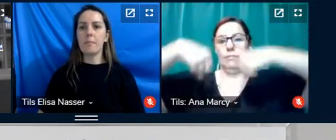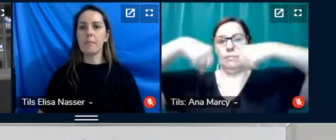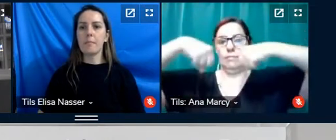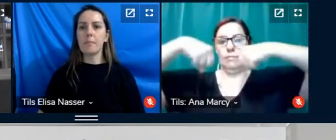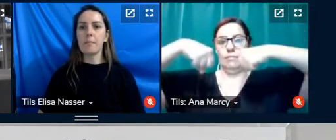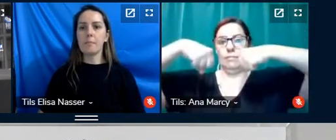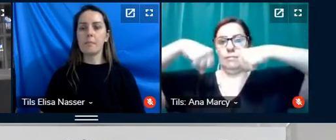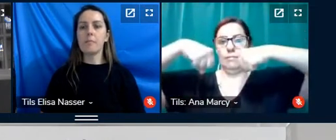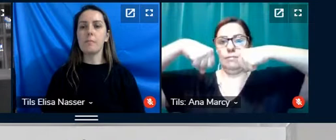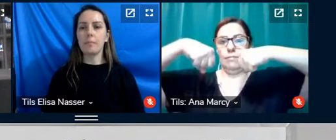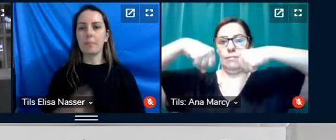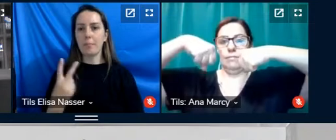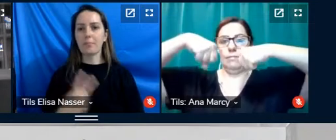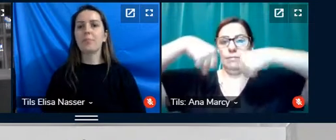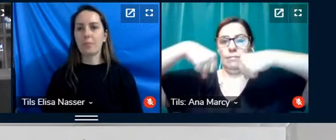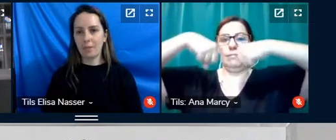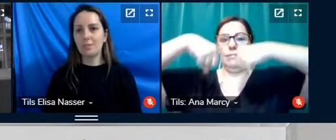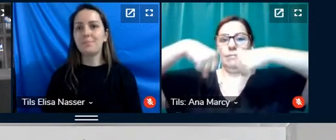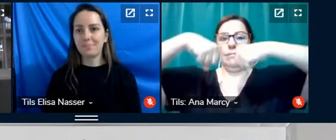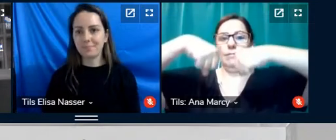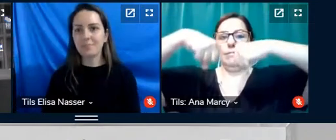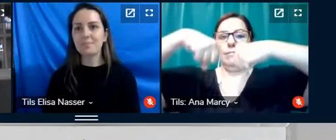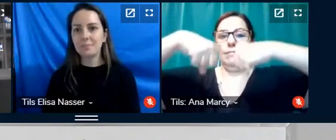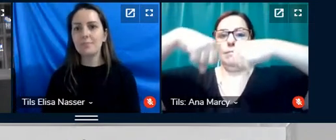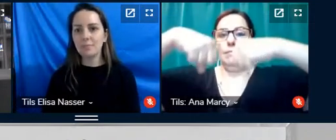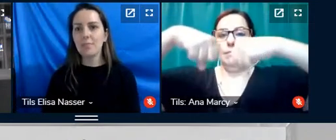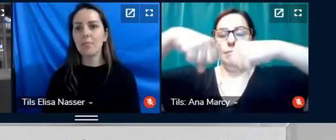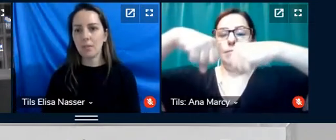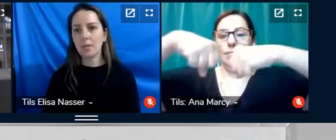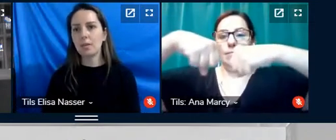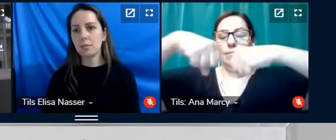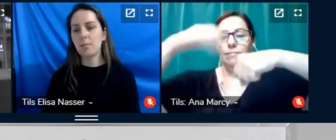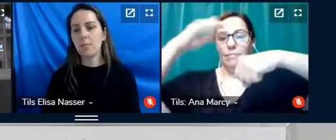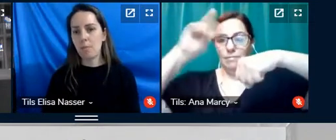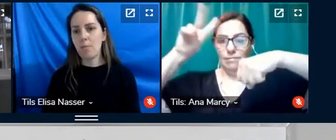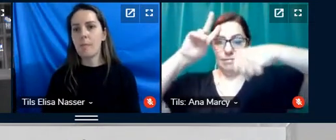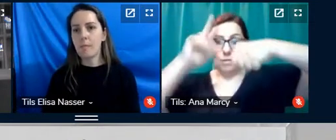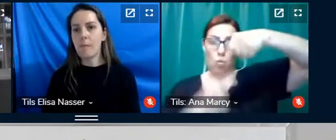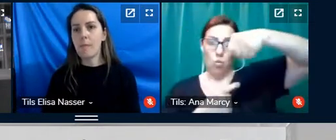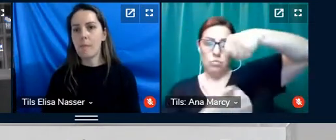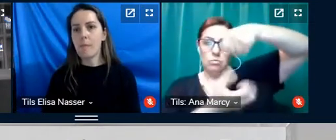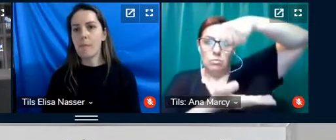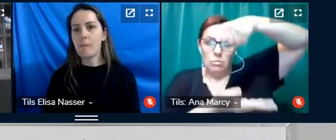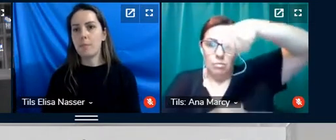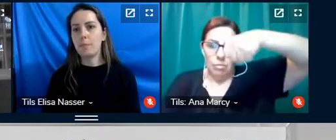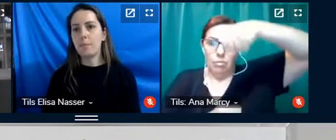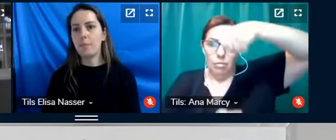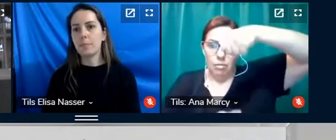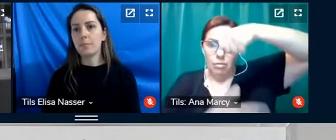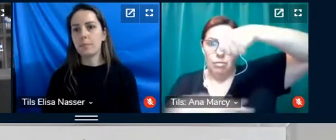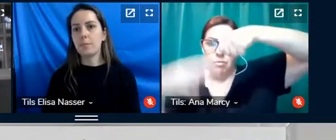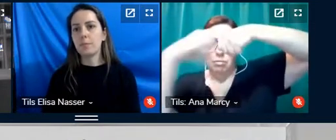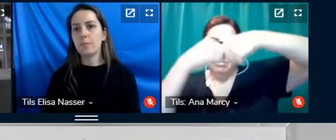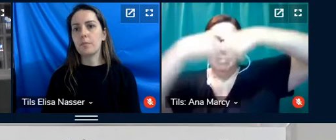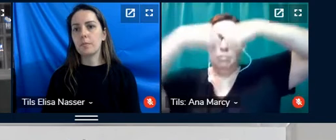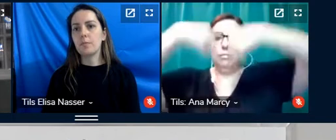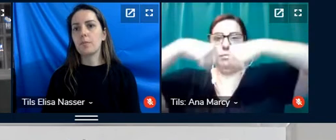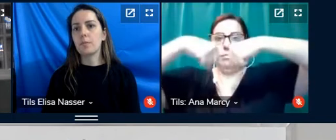o peso e agora tem duas pessoas puxando a sacola, né? Segurando a sacola, vamos dizer. Né?